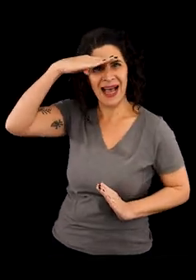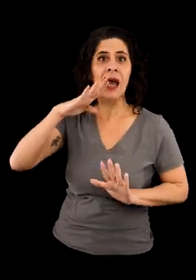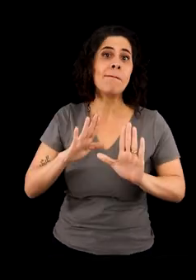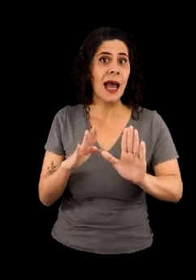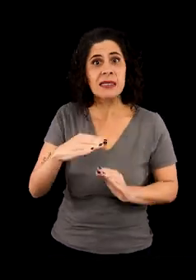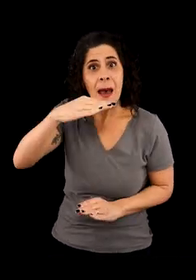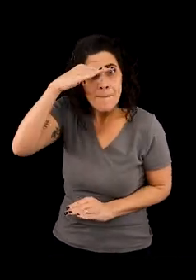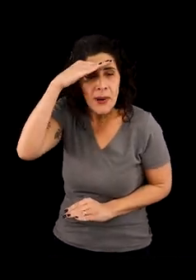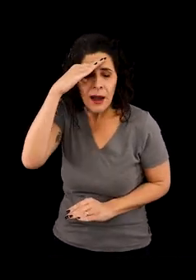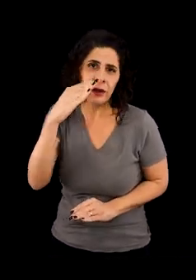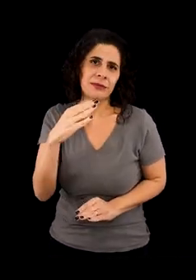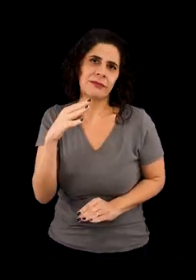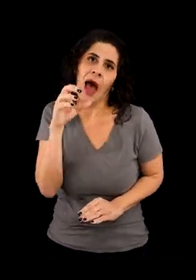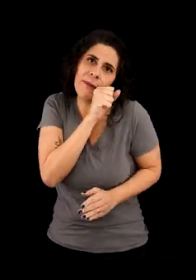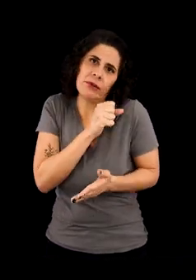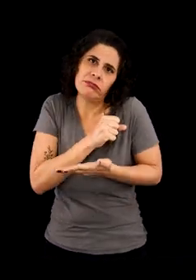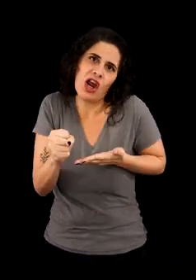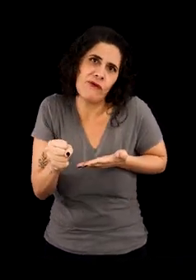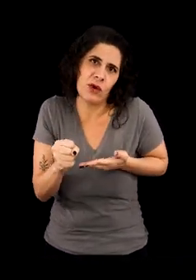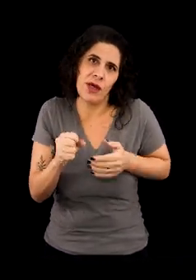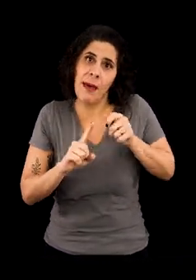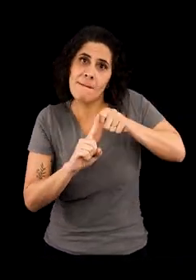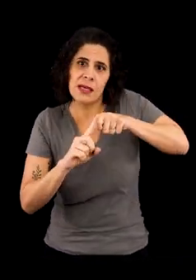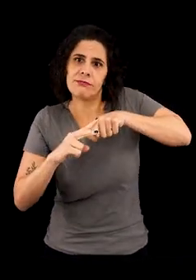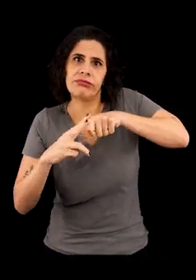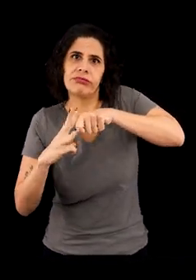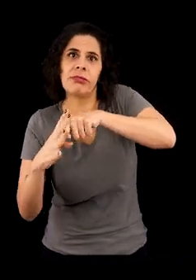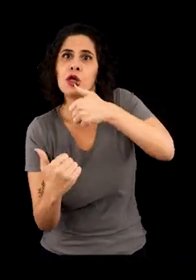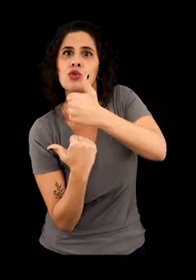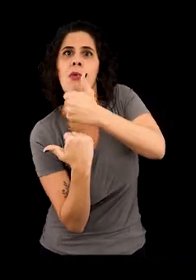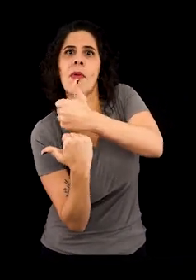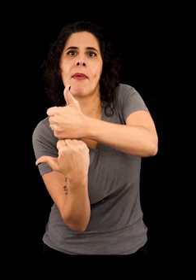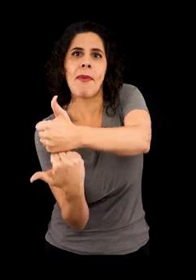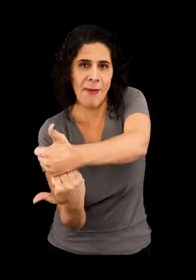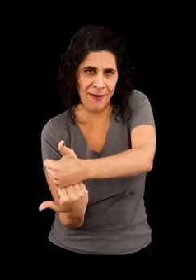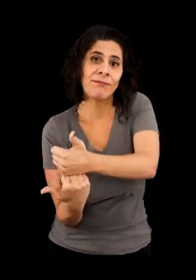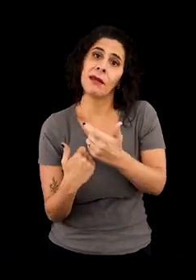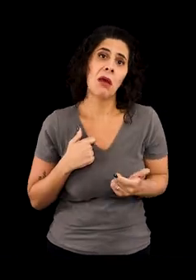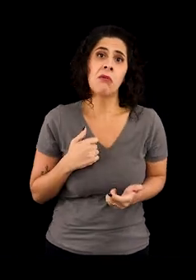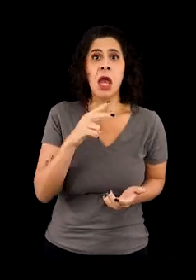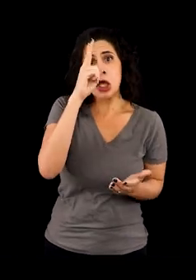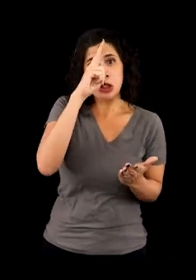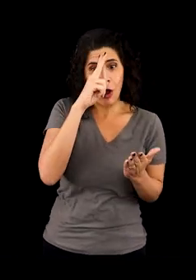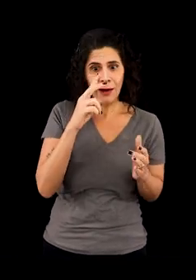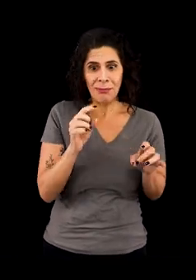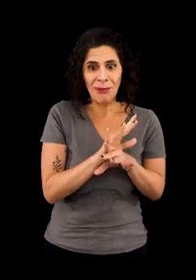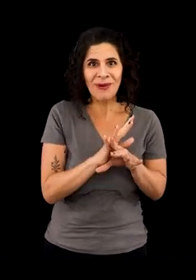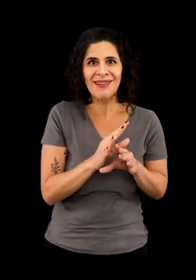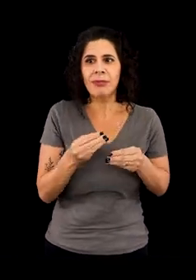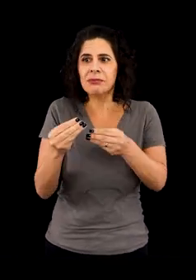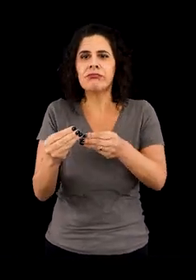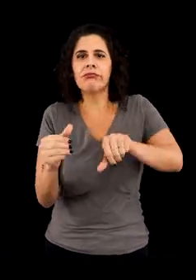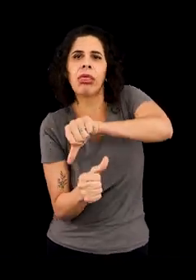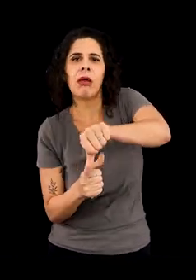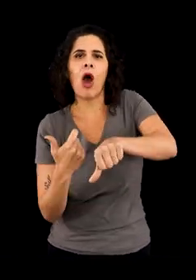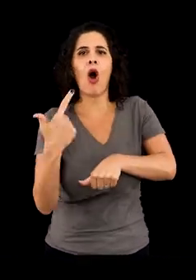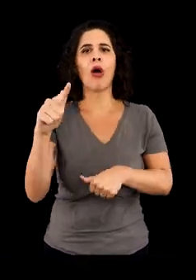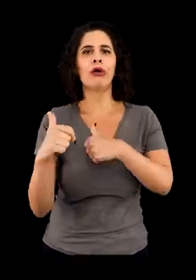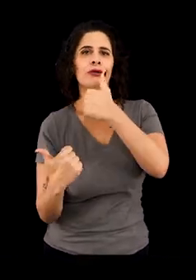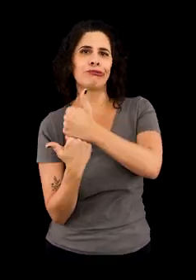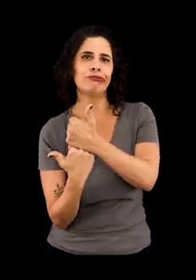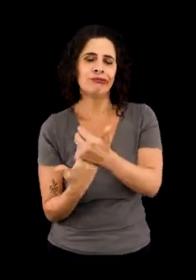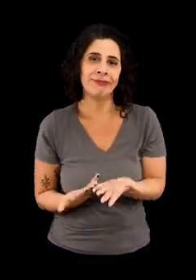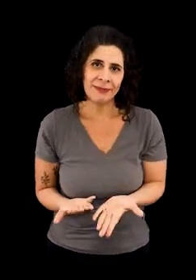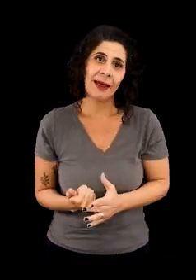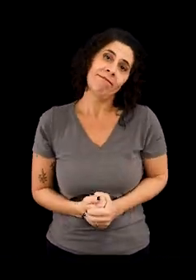banca é efêmera, a revista de banca hoje está lá, mês que vem troca, e então a historinha tua hoje vai para o lixo e tal. Então um dia eu falei: